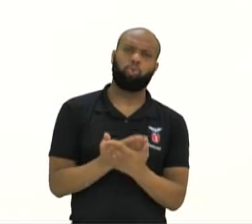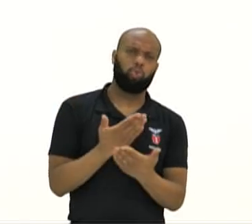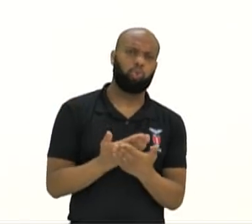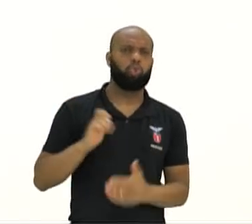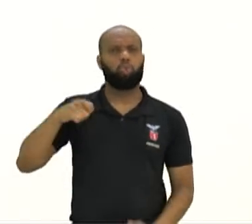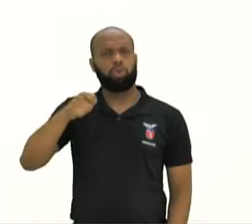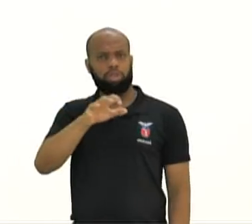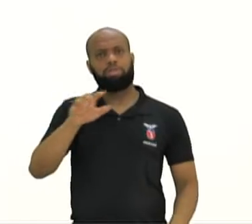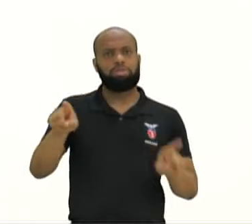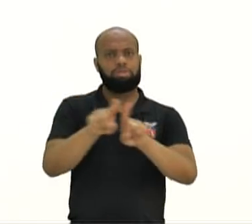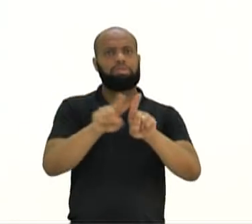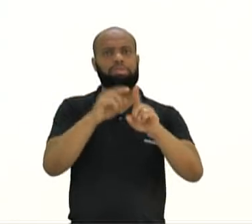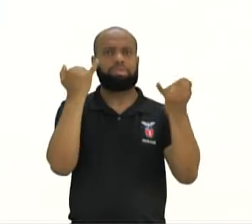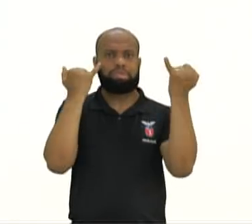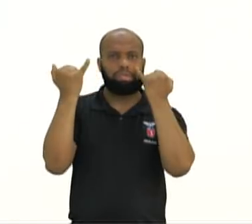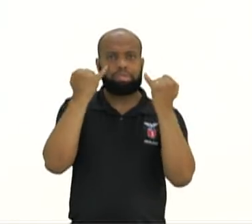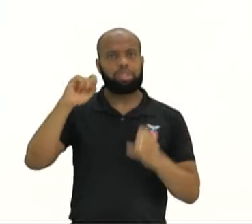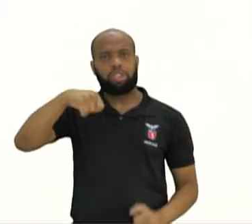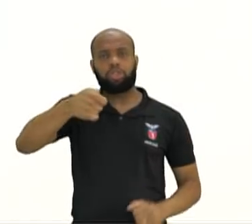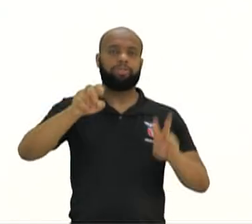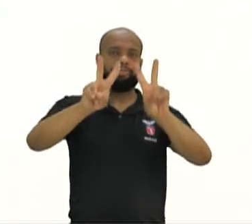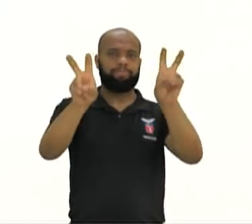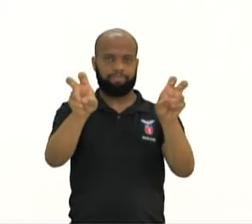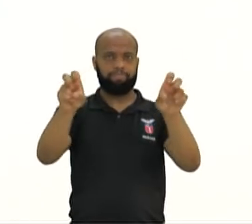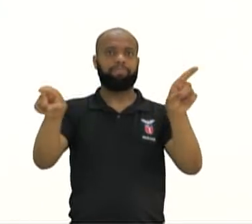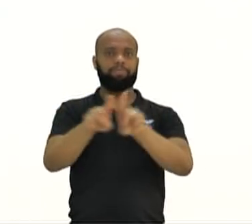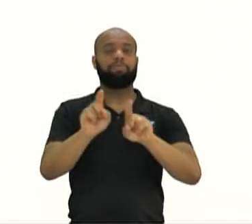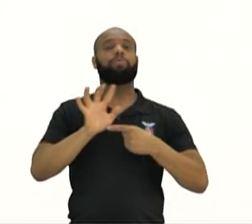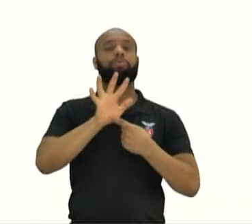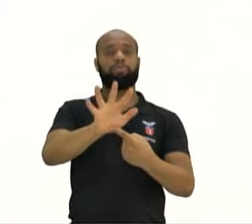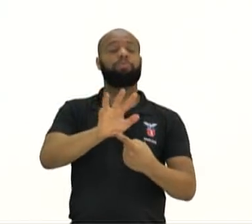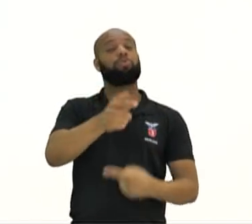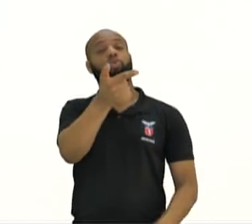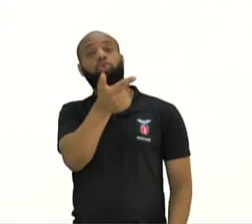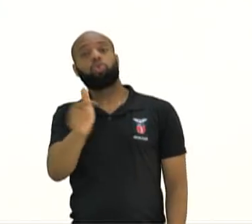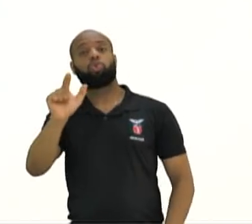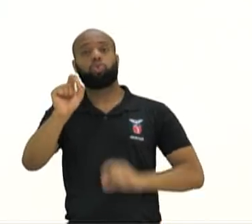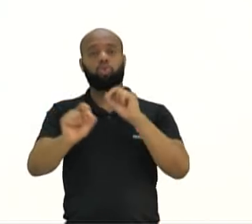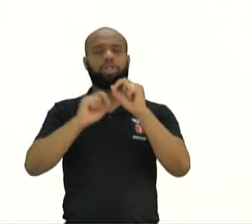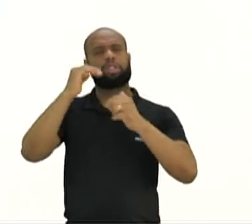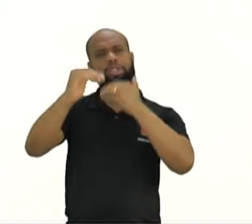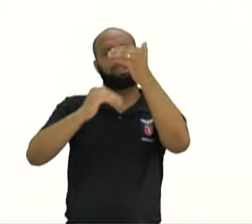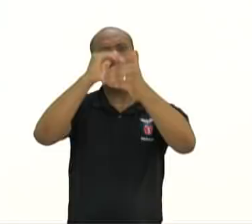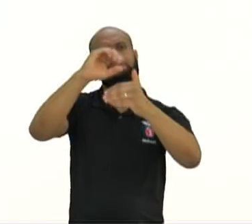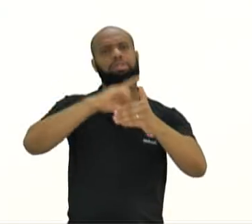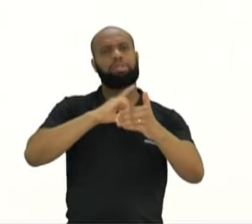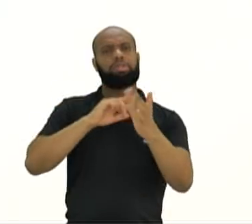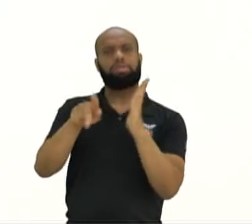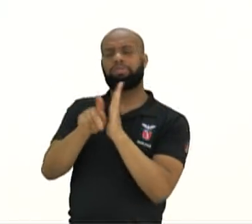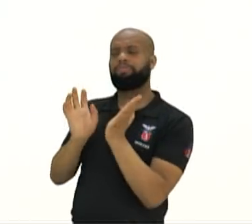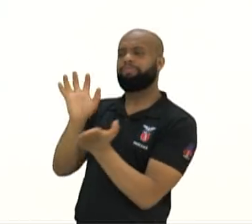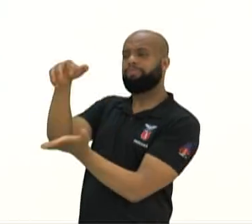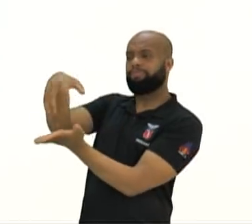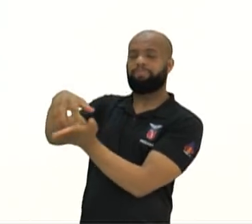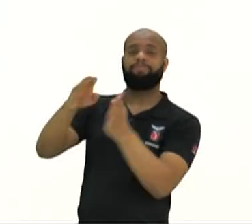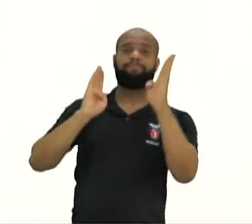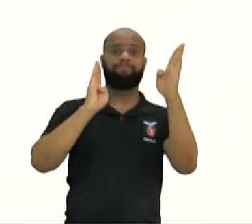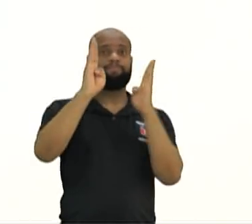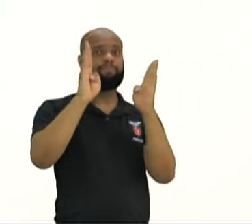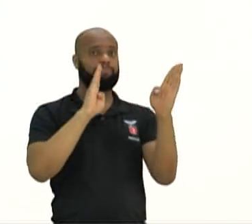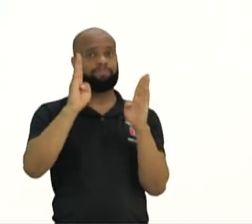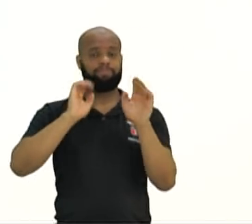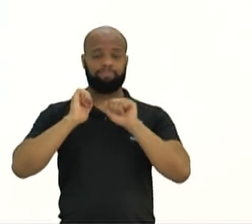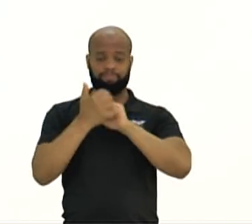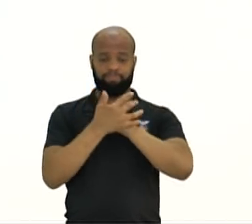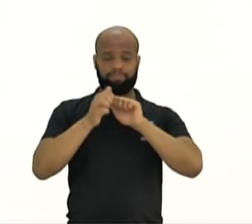já tivemos informações sobre esse tema. E vamos destacar, mais uma vez, o desenvolvimento desse setor durante a